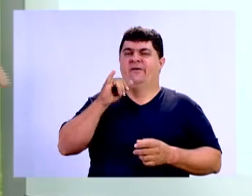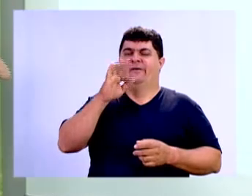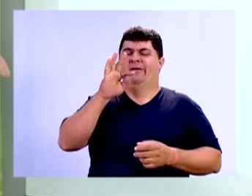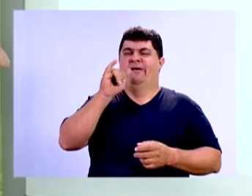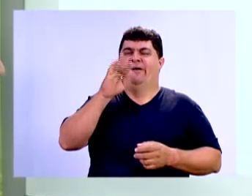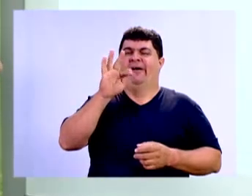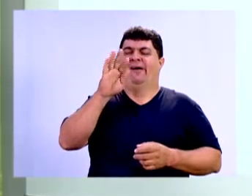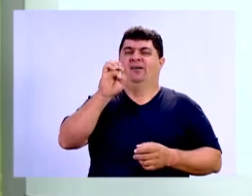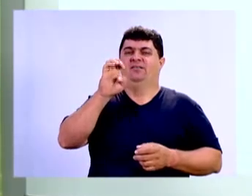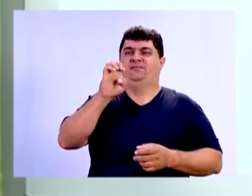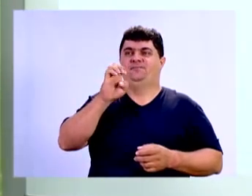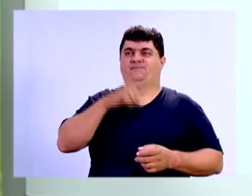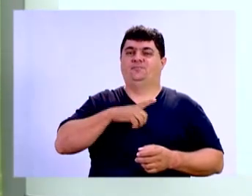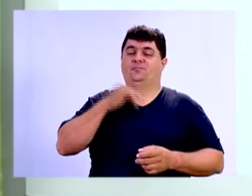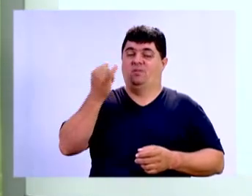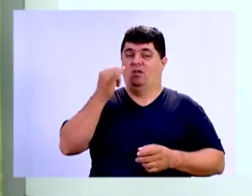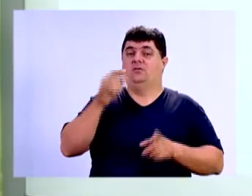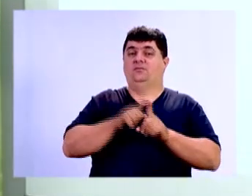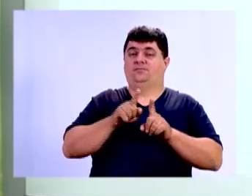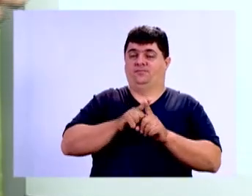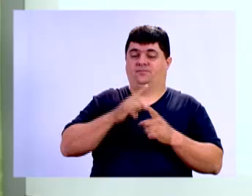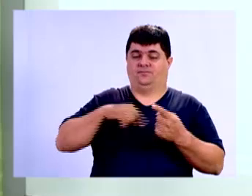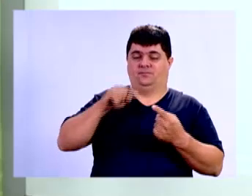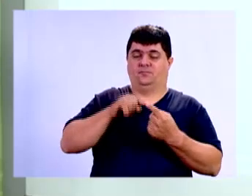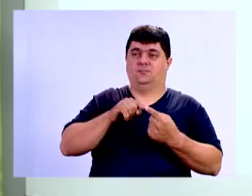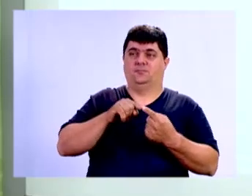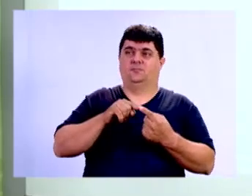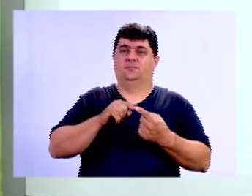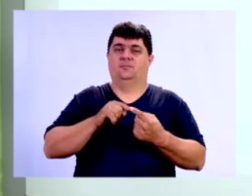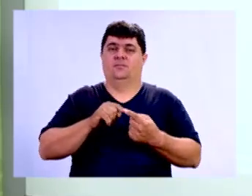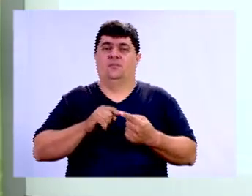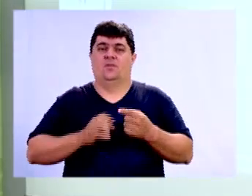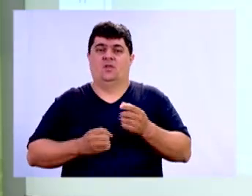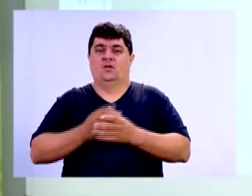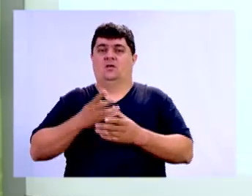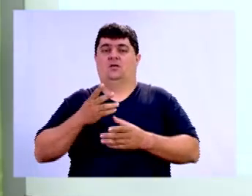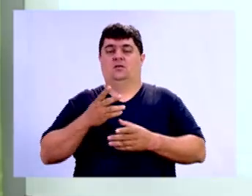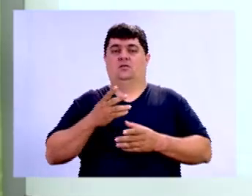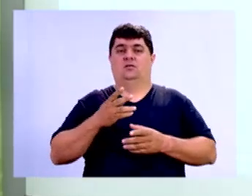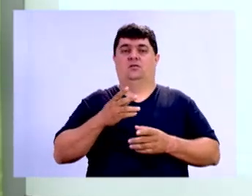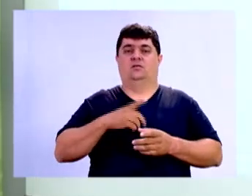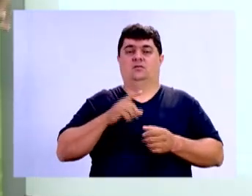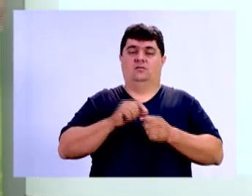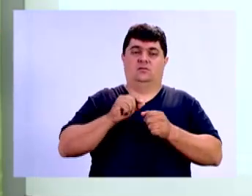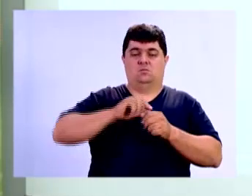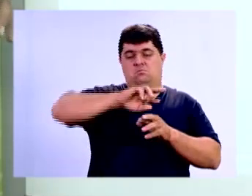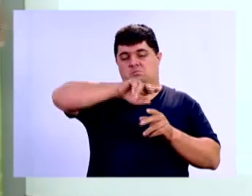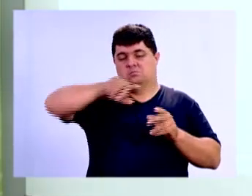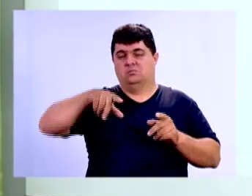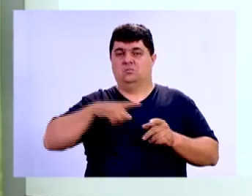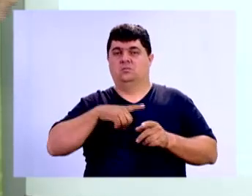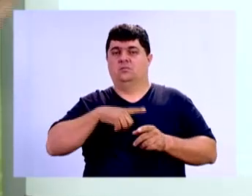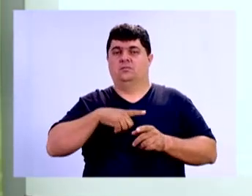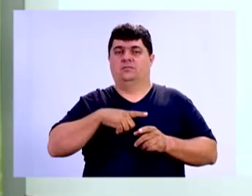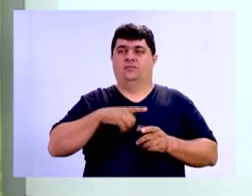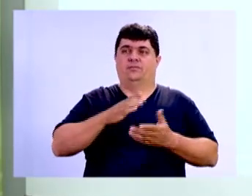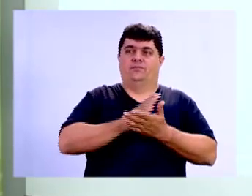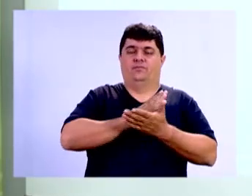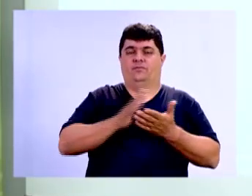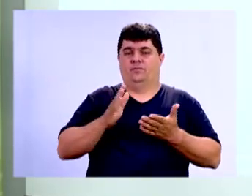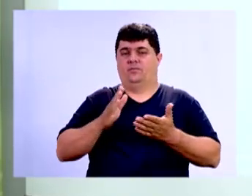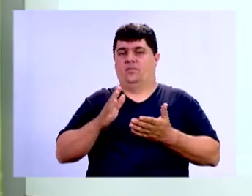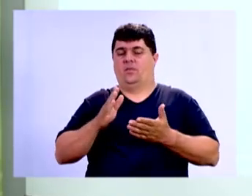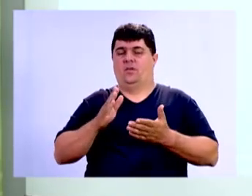é uma das coisas importantíssimas na orientação a objeto, né? Você criar alguns padrões, os generics, né? Você definir modelos